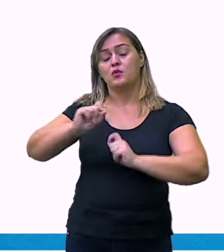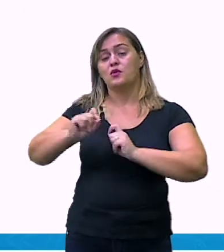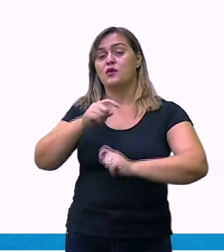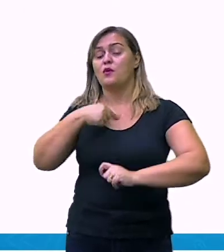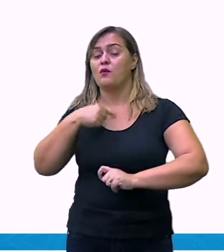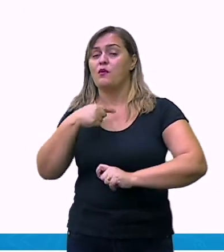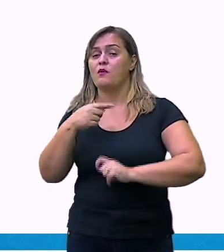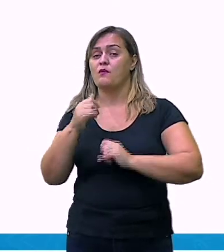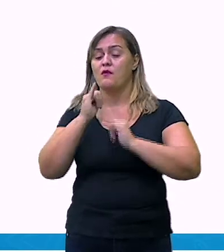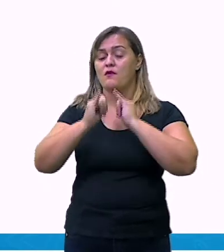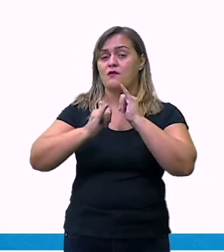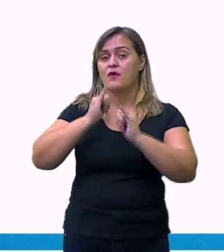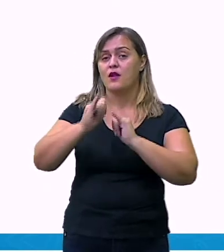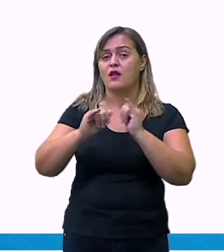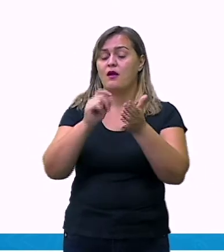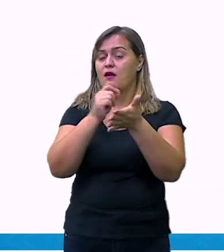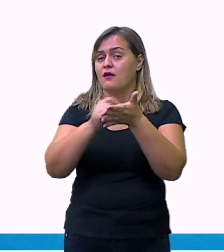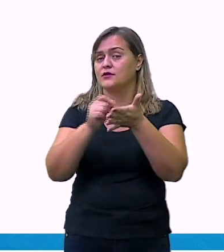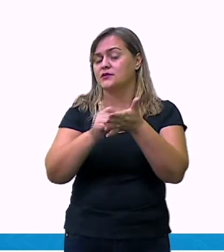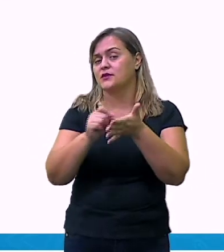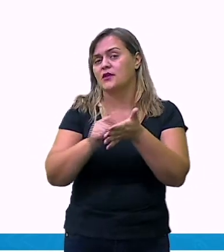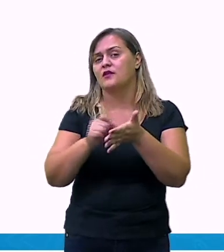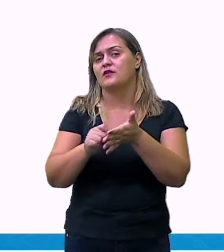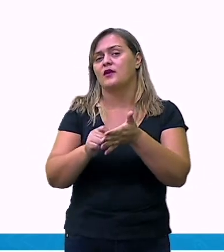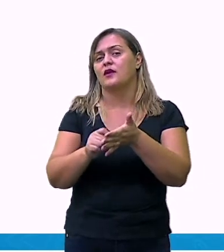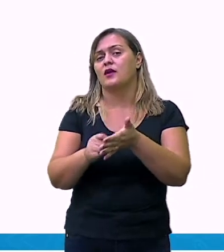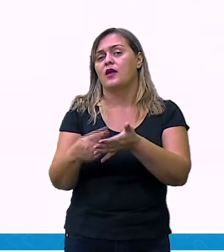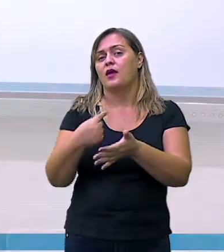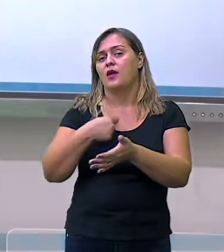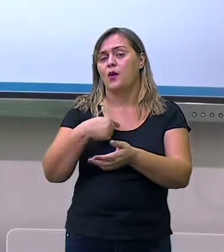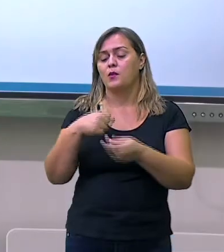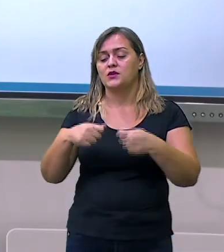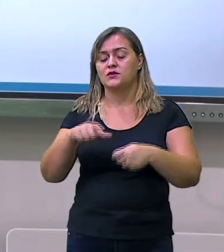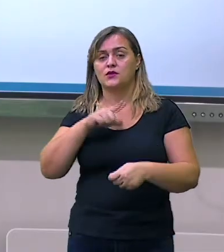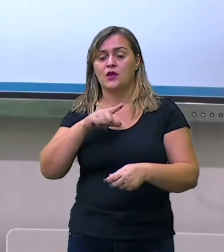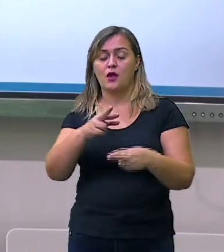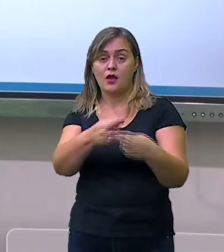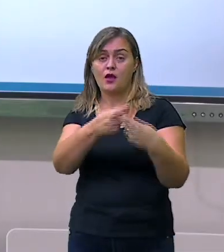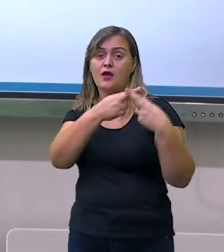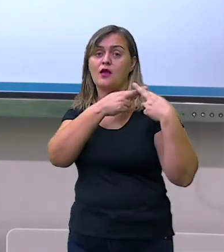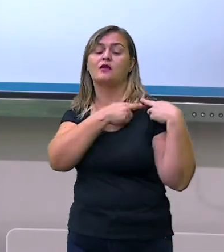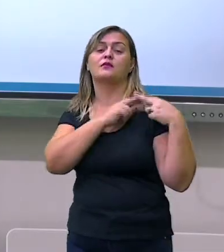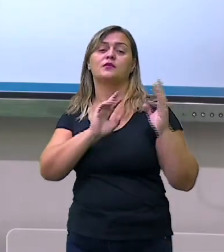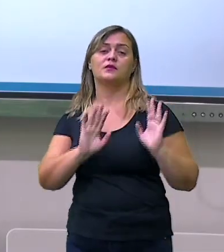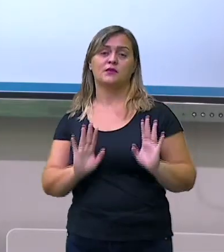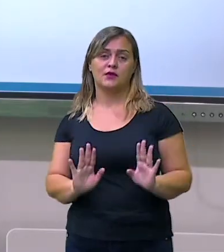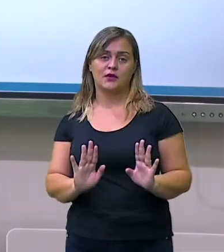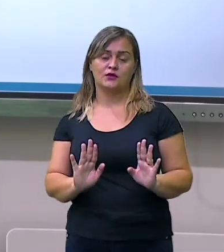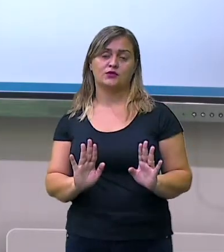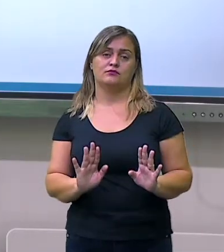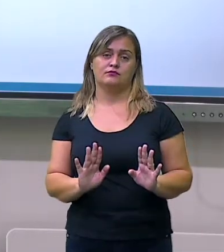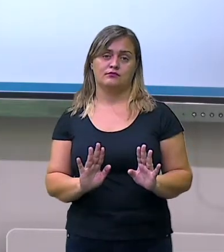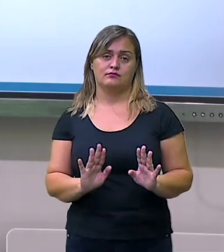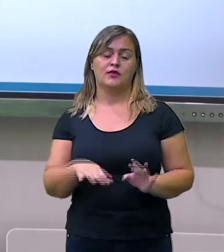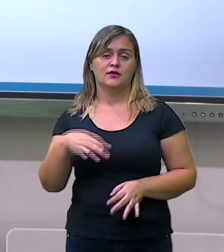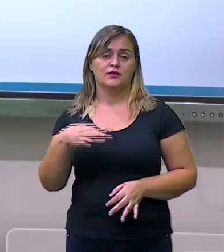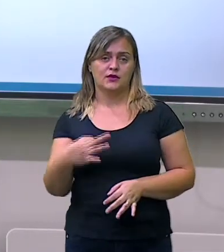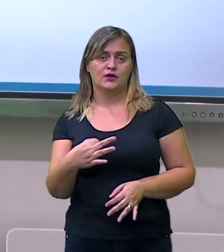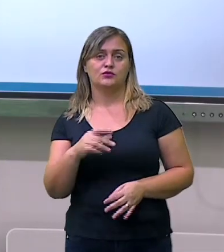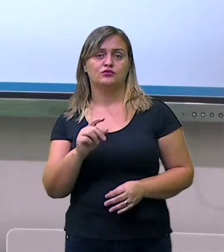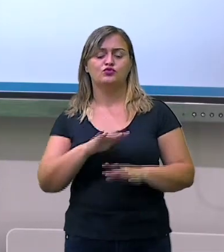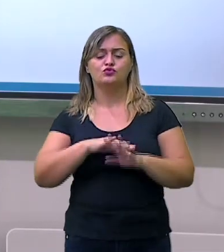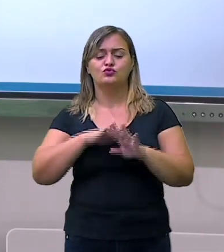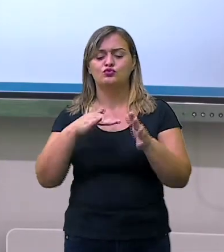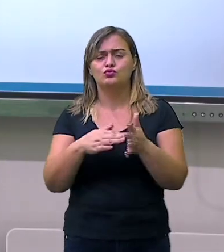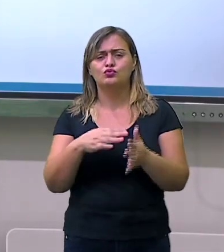o quê? Responder sobre o que eu falei. Eu tenho que ter responsabilidade e assumir aquilo que eu